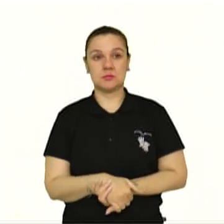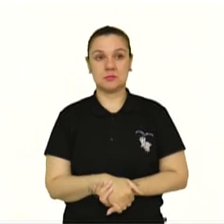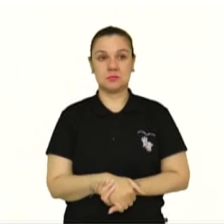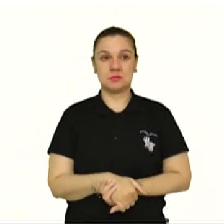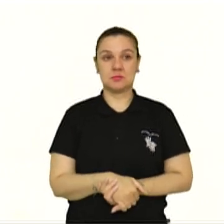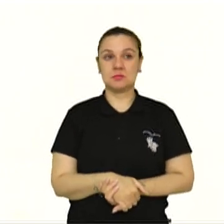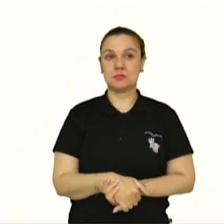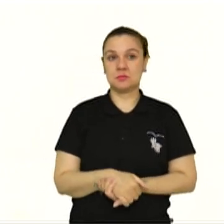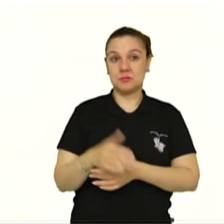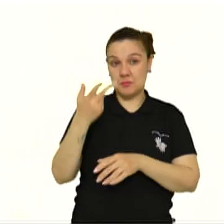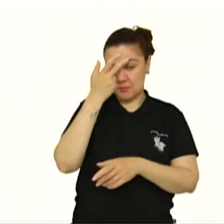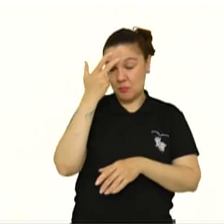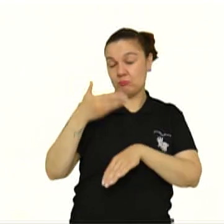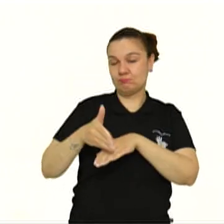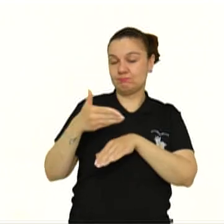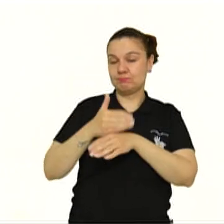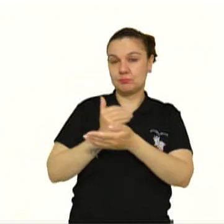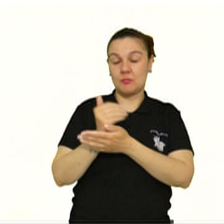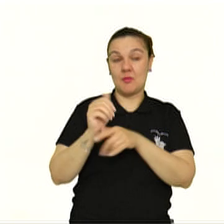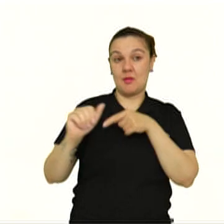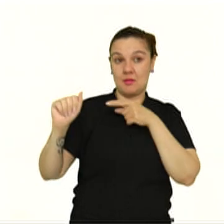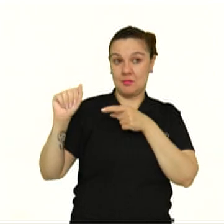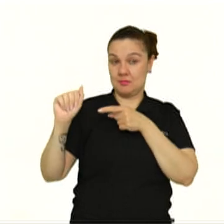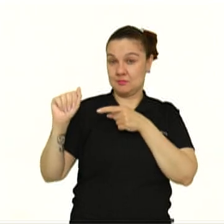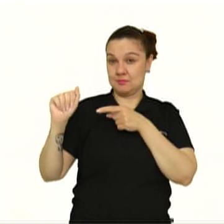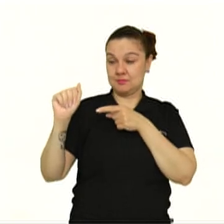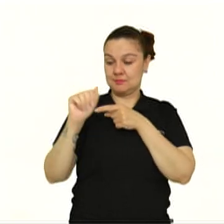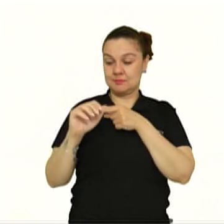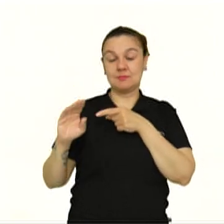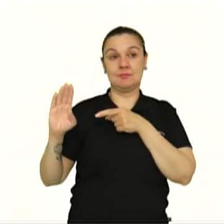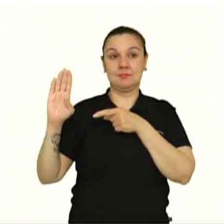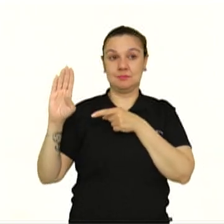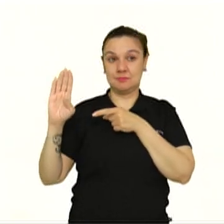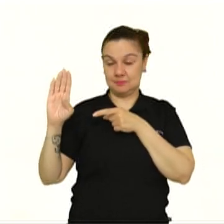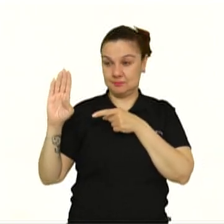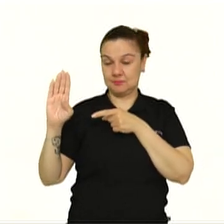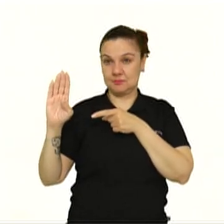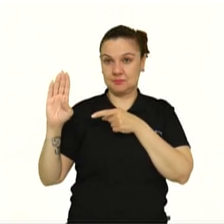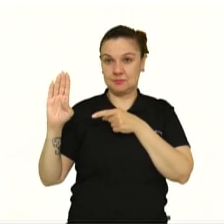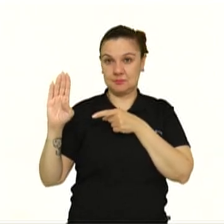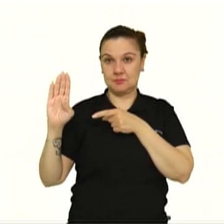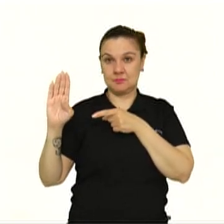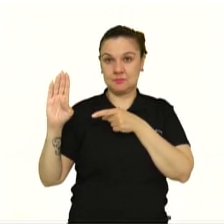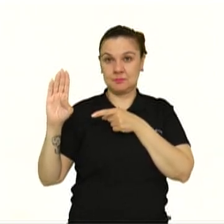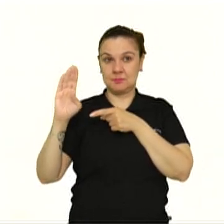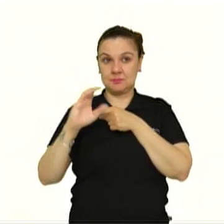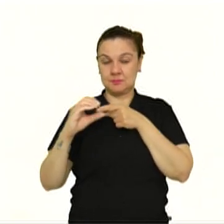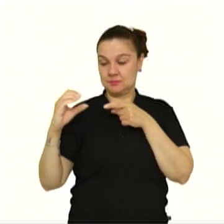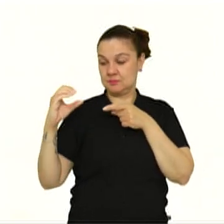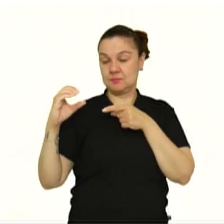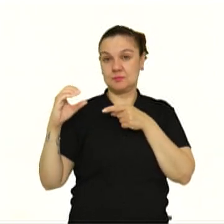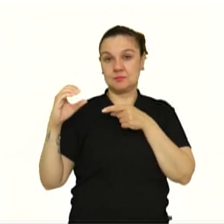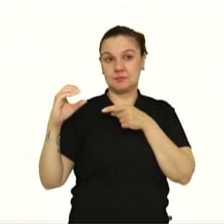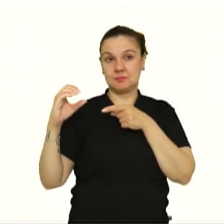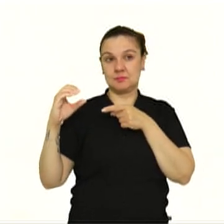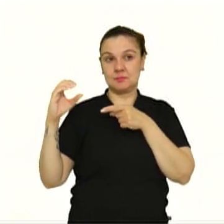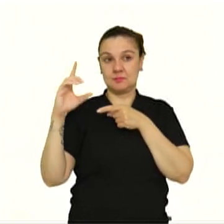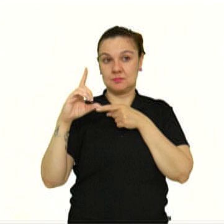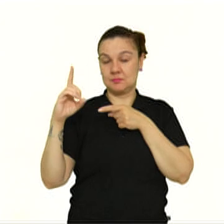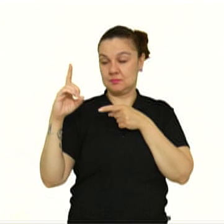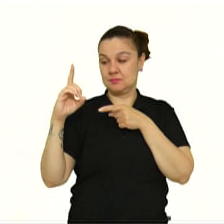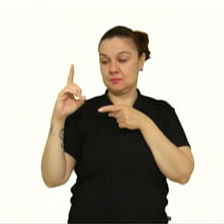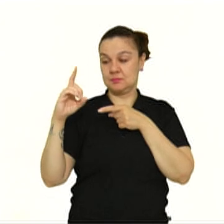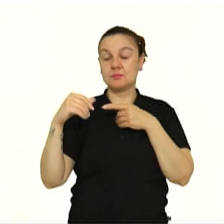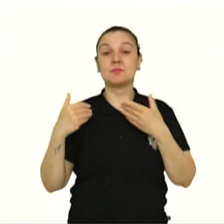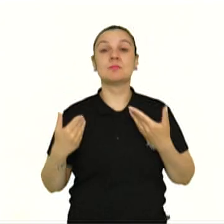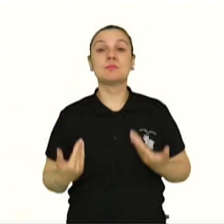os atletas, né, alunos iniciantes? Letra A, Grip Western. B, Eastern Grip. C, revés com uma mão. Ou